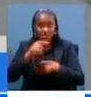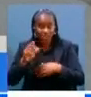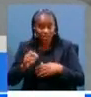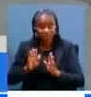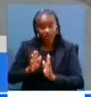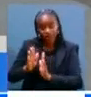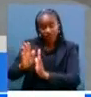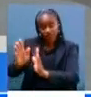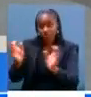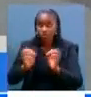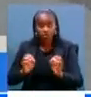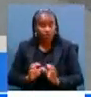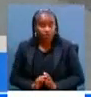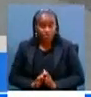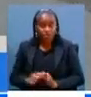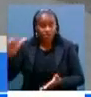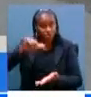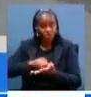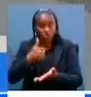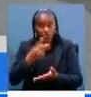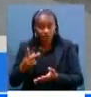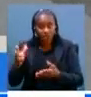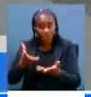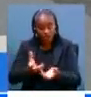de zero a dez o aeroporto do vírus da febre cinco pontes